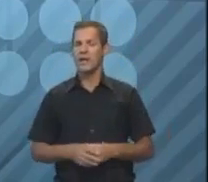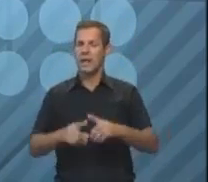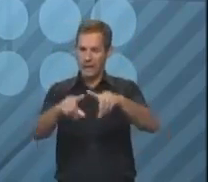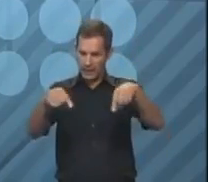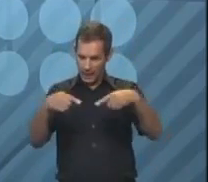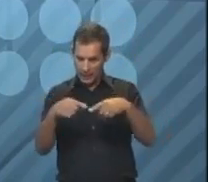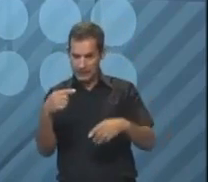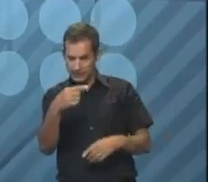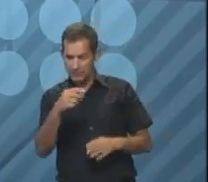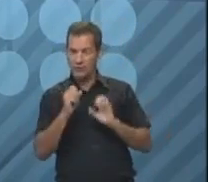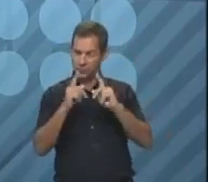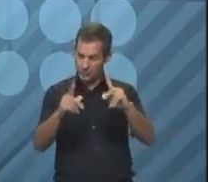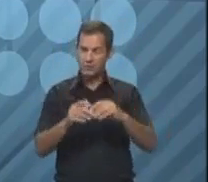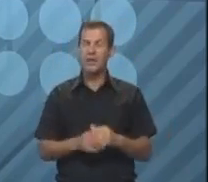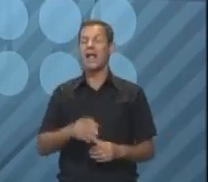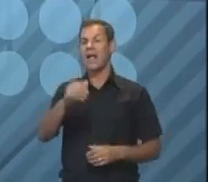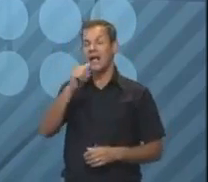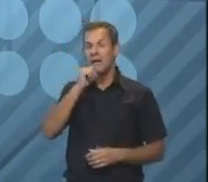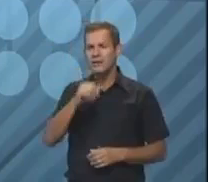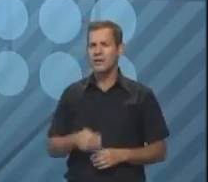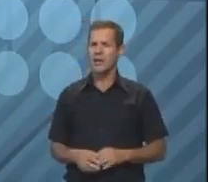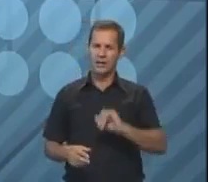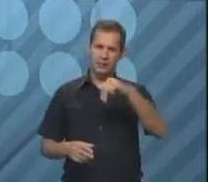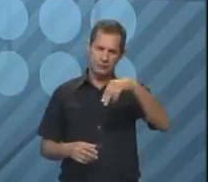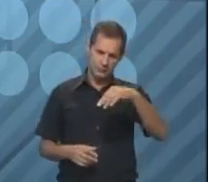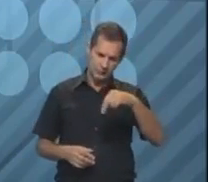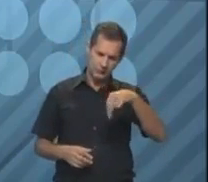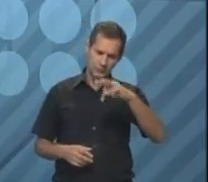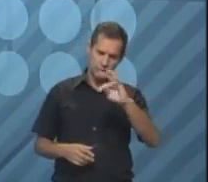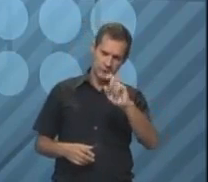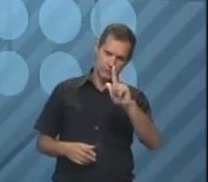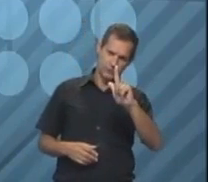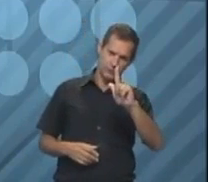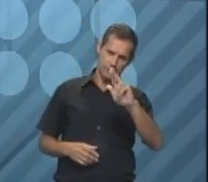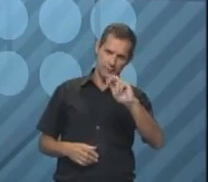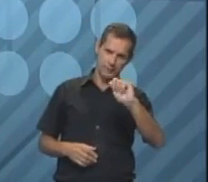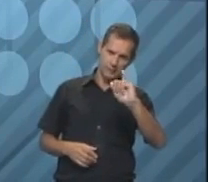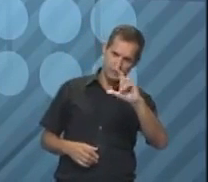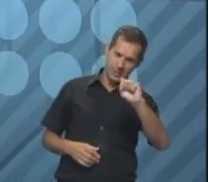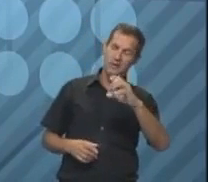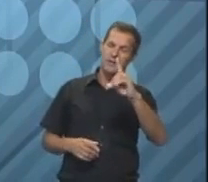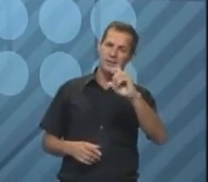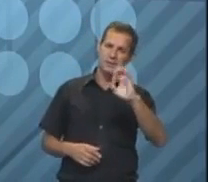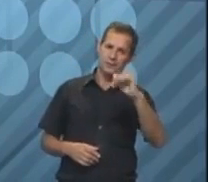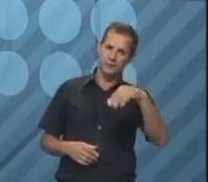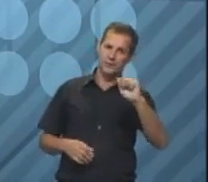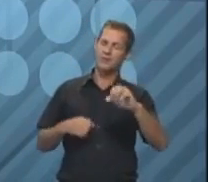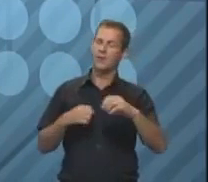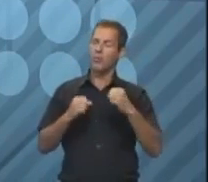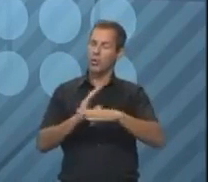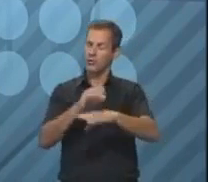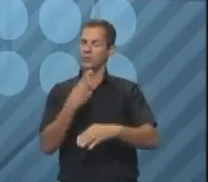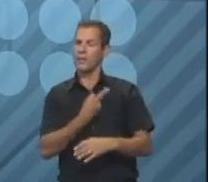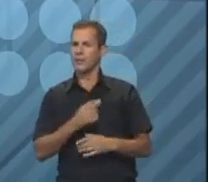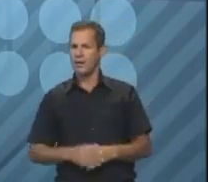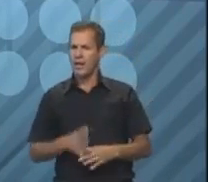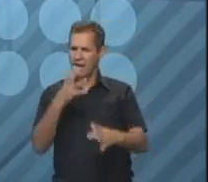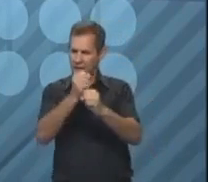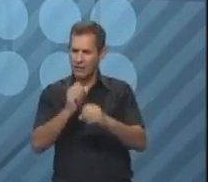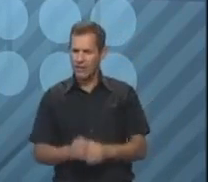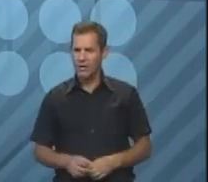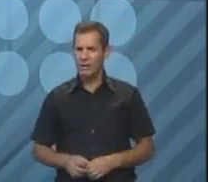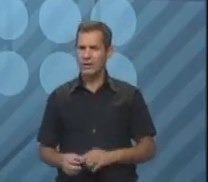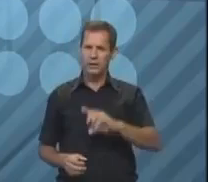área negativa. Além disso, as integrais definidas, elas também podem nos auxiliar para